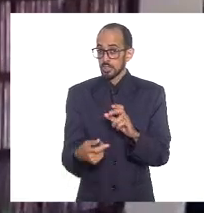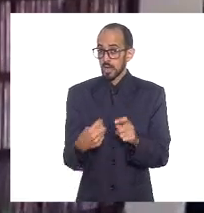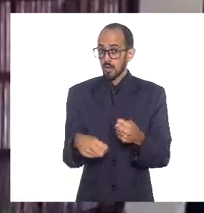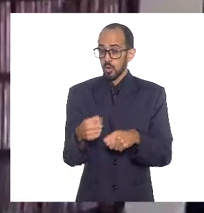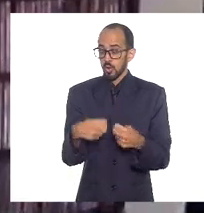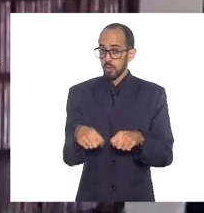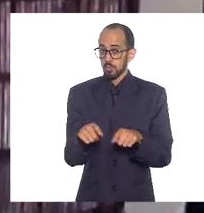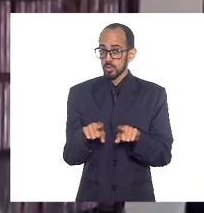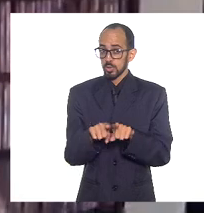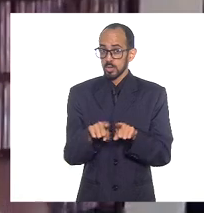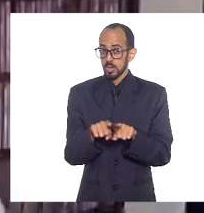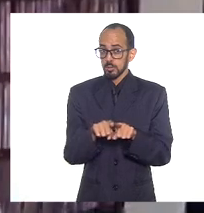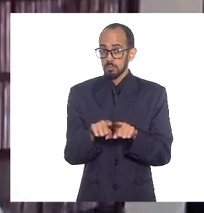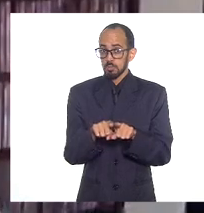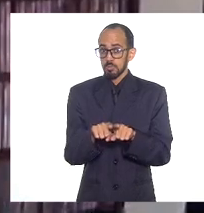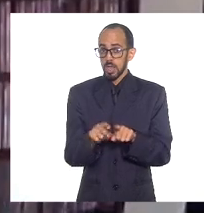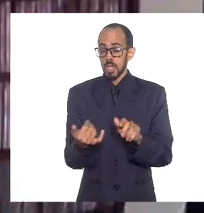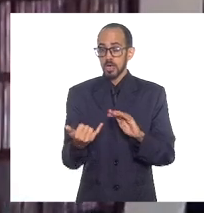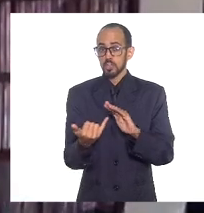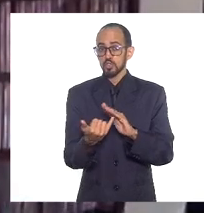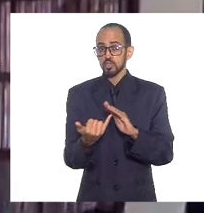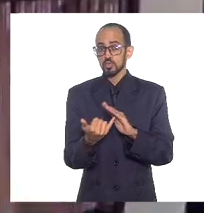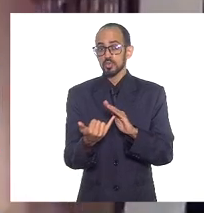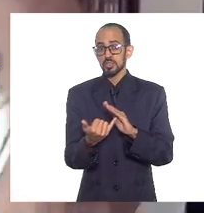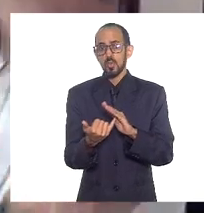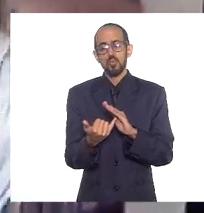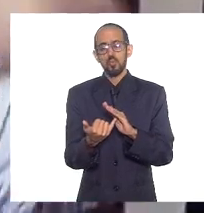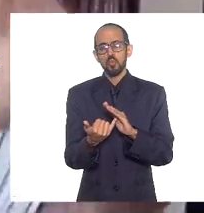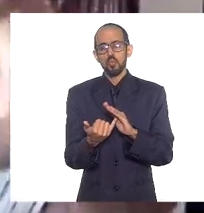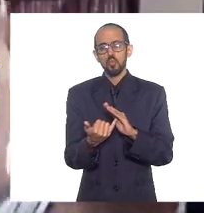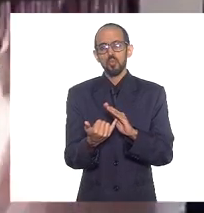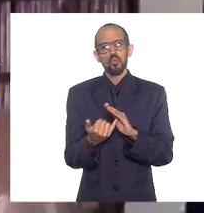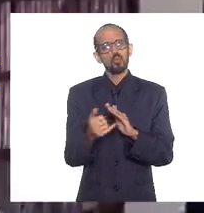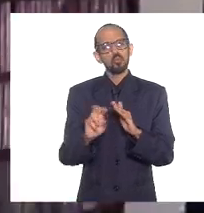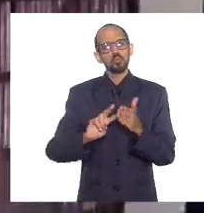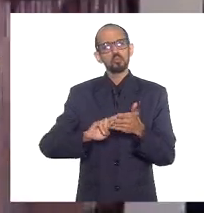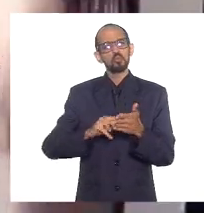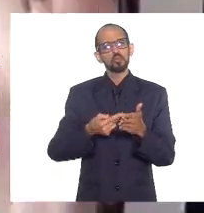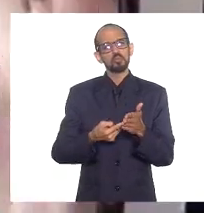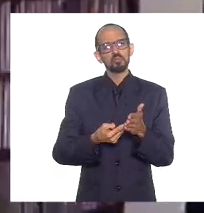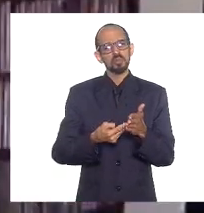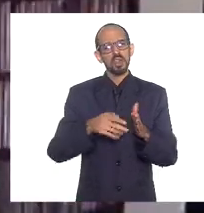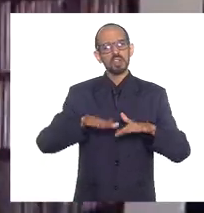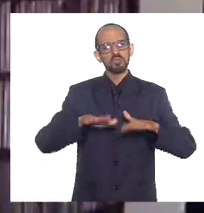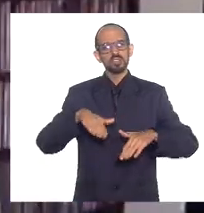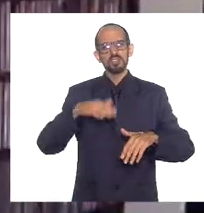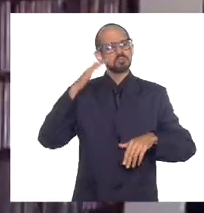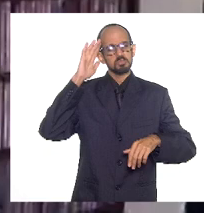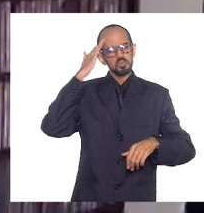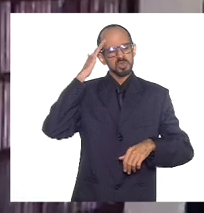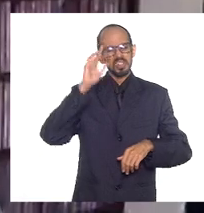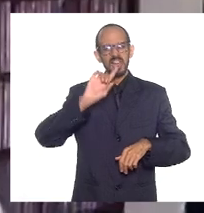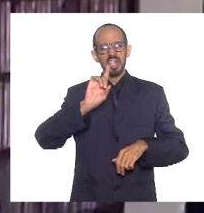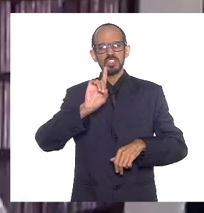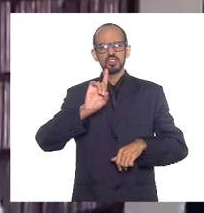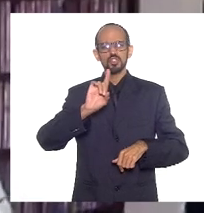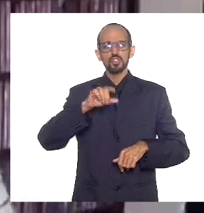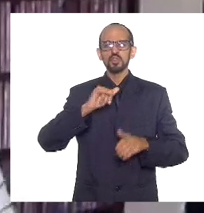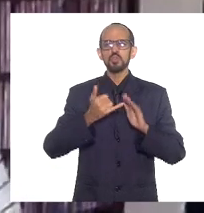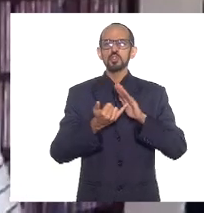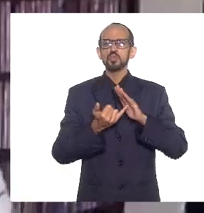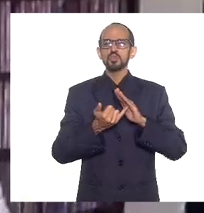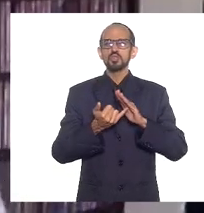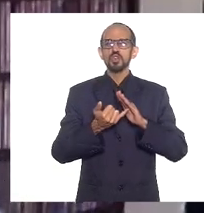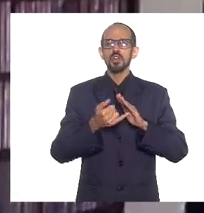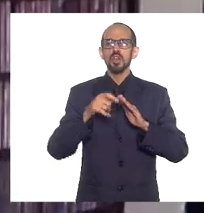o aspecto institucional. Ninguém, às vezes, as pessoas não entendem qual é. O institucional nosso está